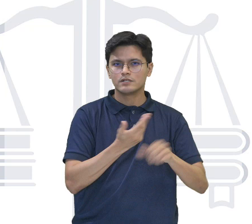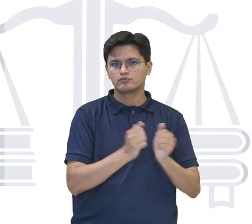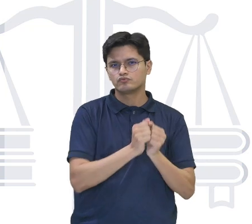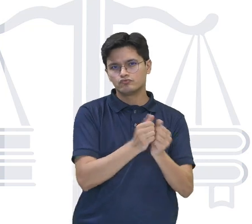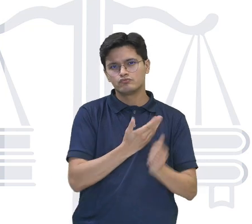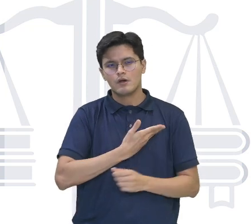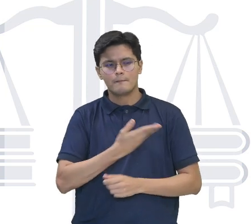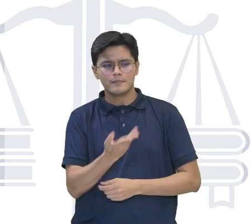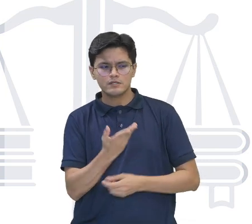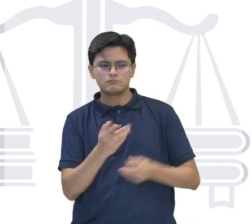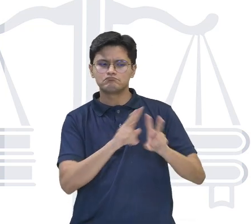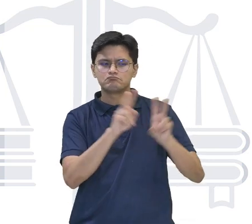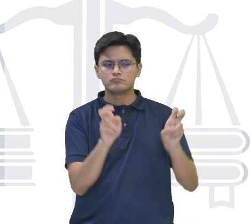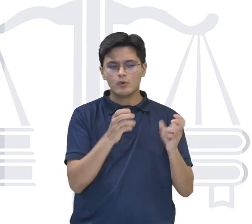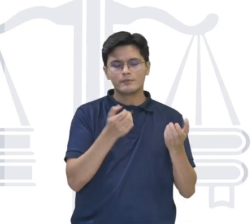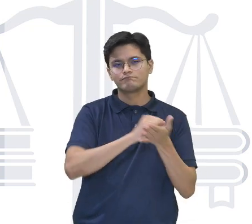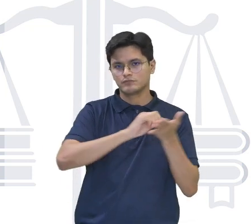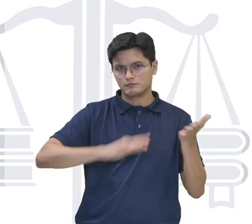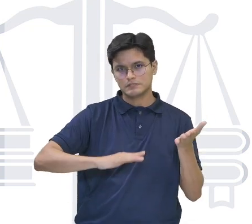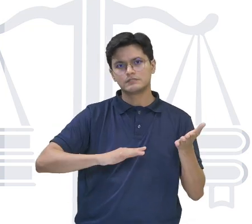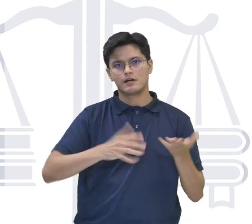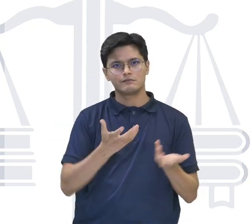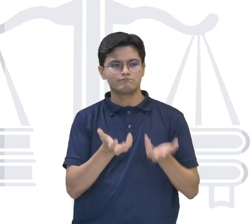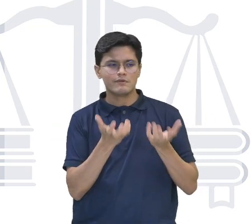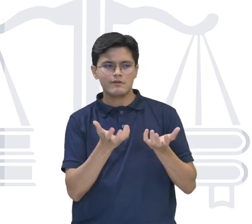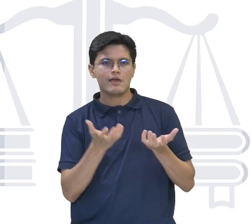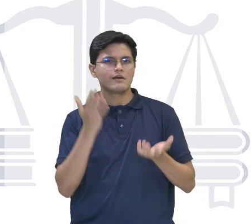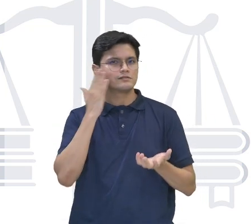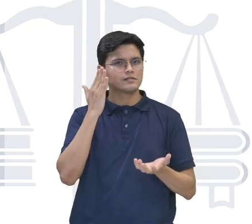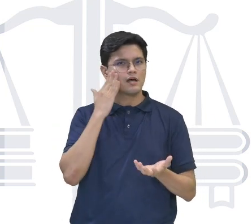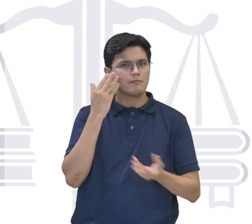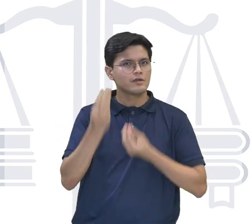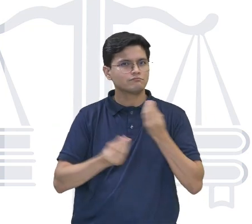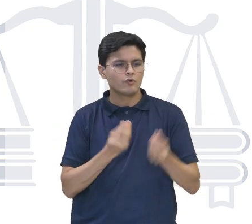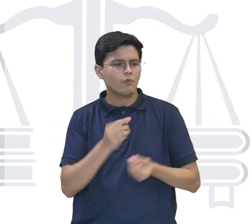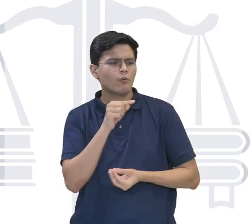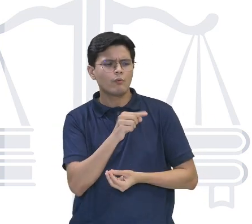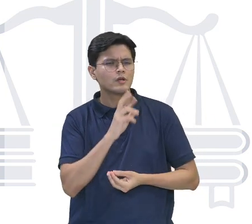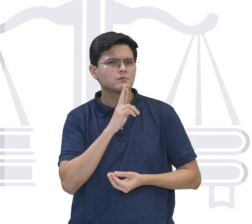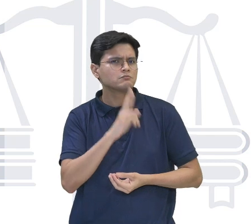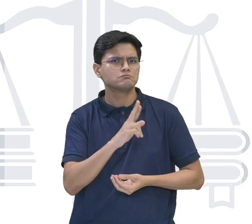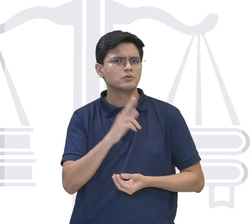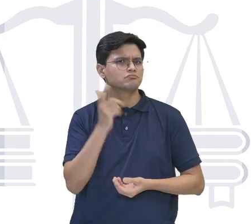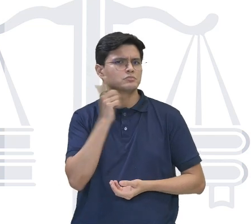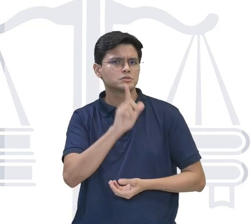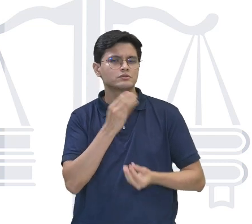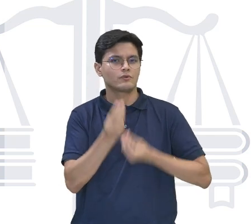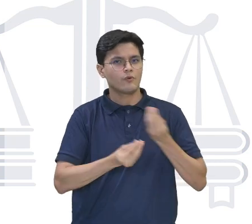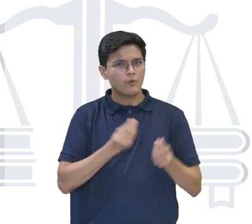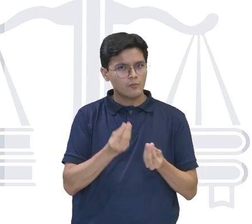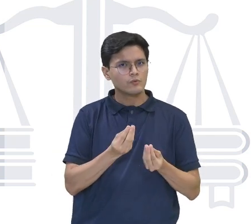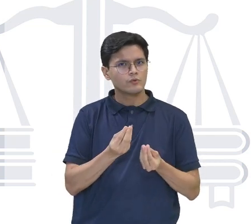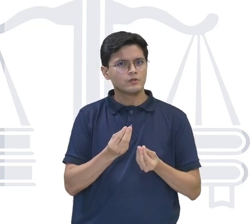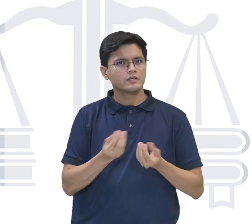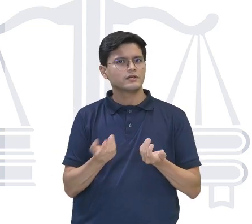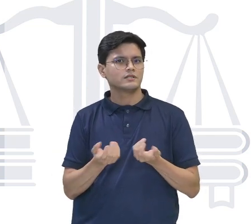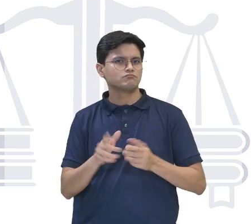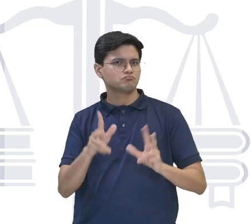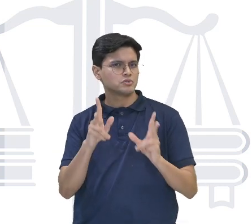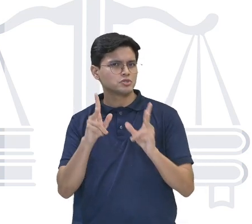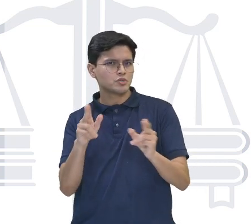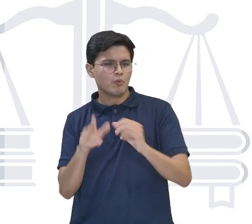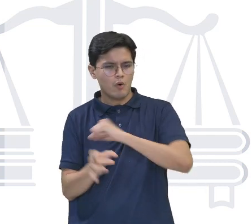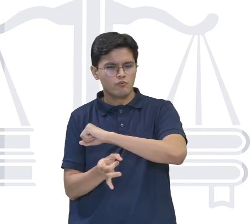saber como ele respondeu. Isso não é a mesma coisa que está colando, tá bom, gente? É diferente. Por